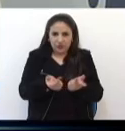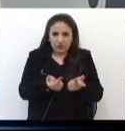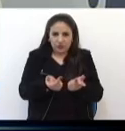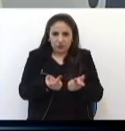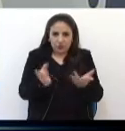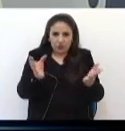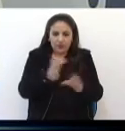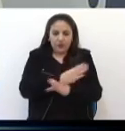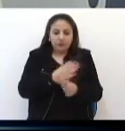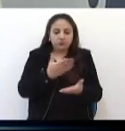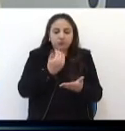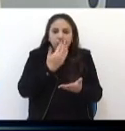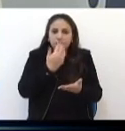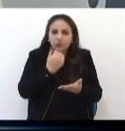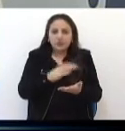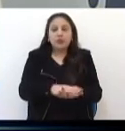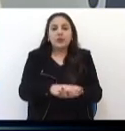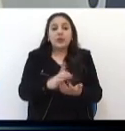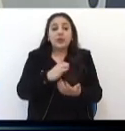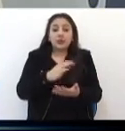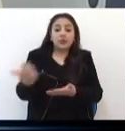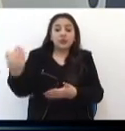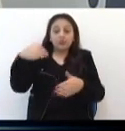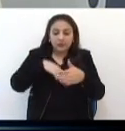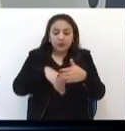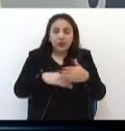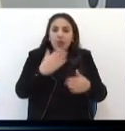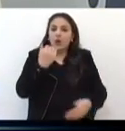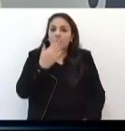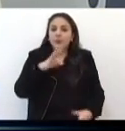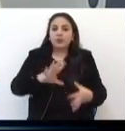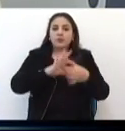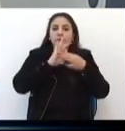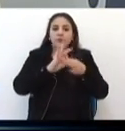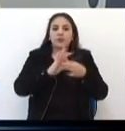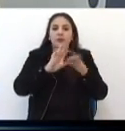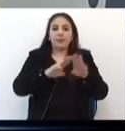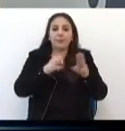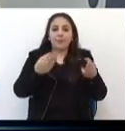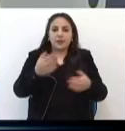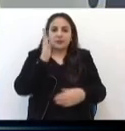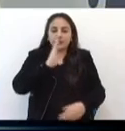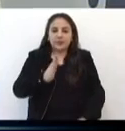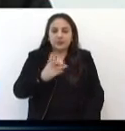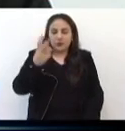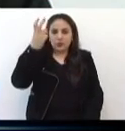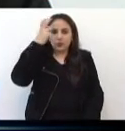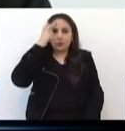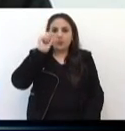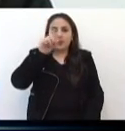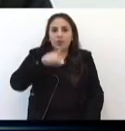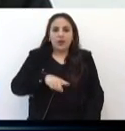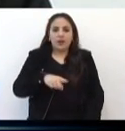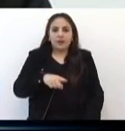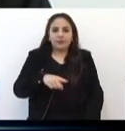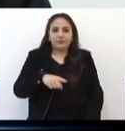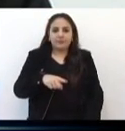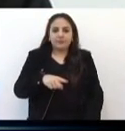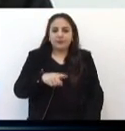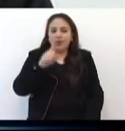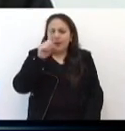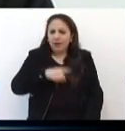julho, onde é arrecadado alimentos, né, conveniado ao programa Mesa Brasil. A cultura,